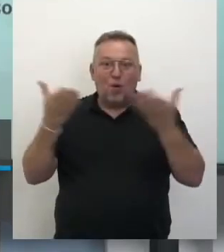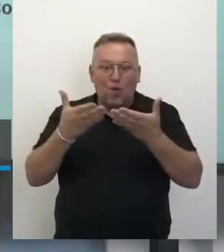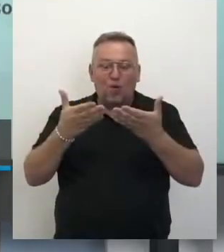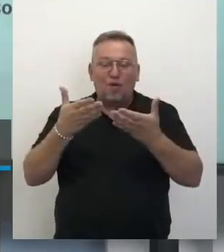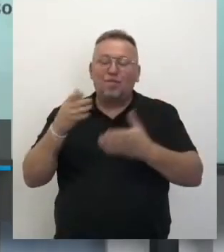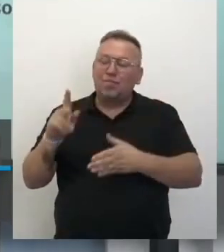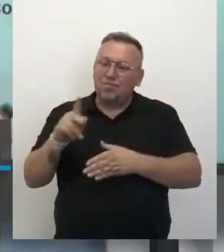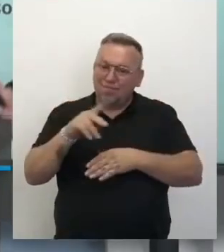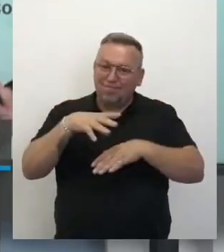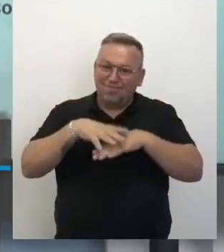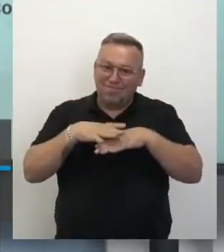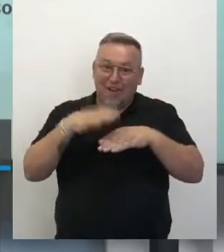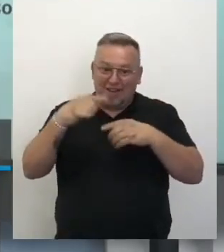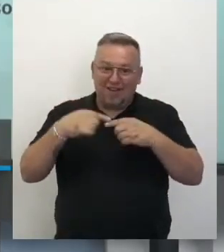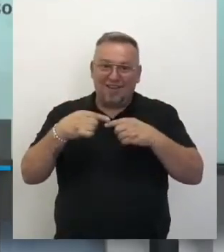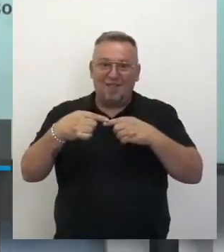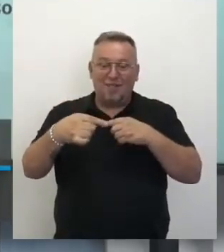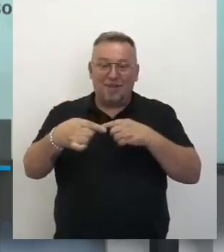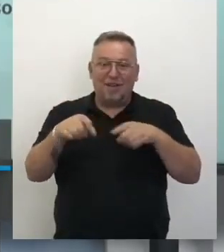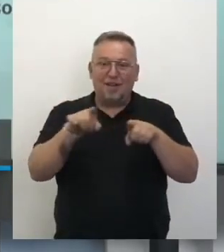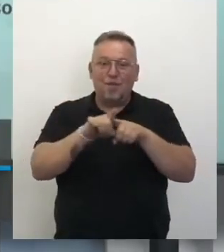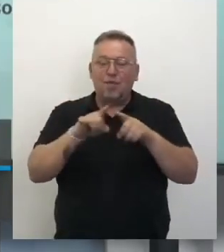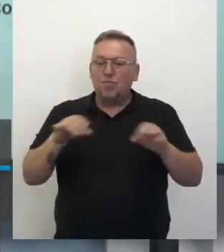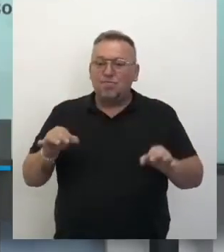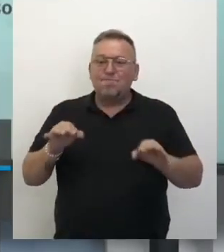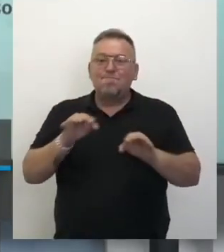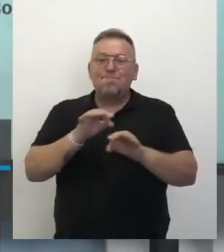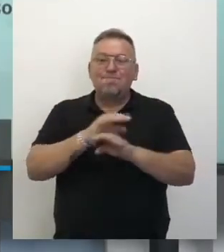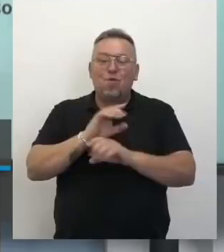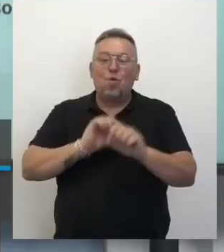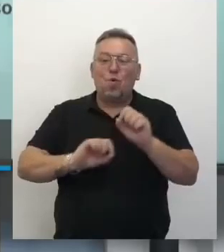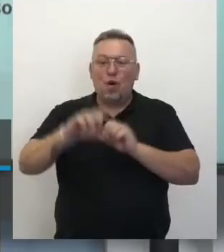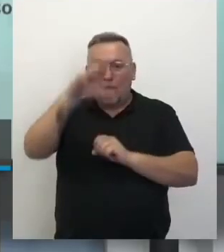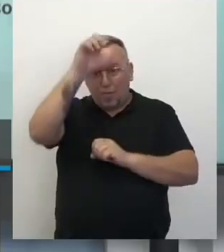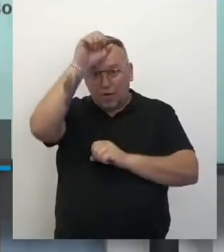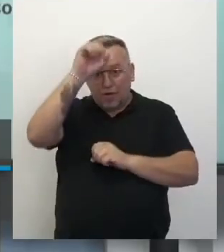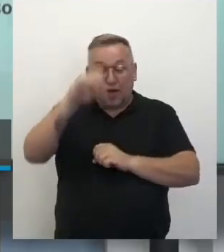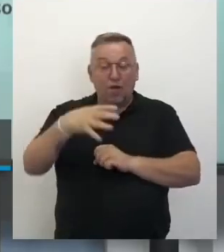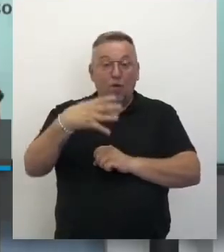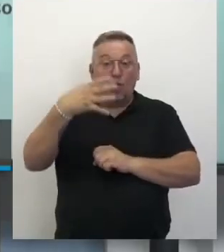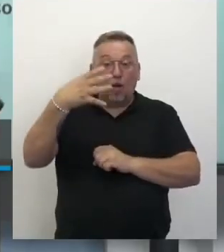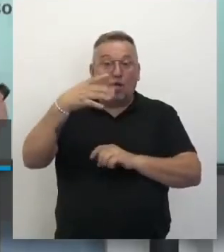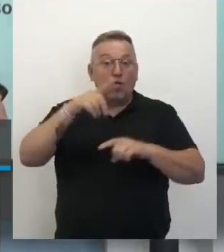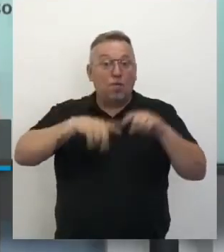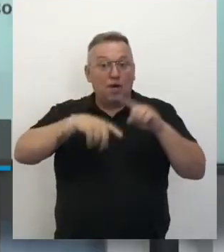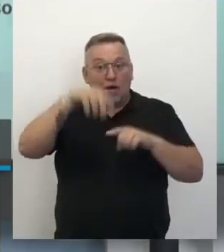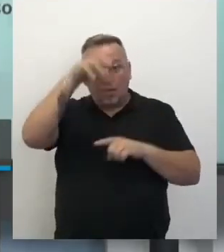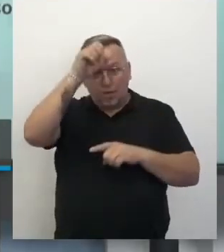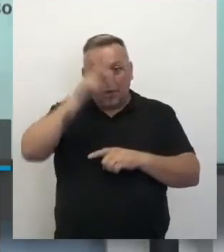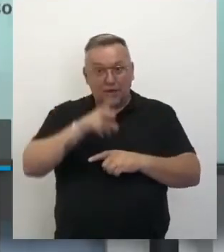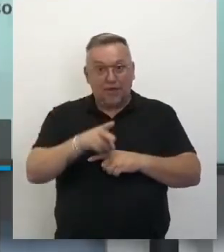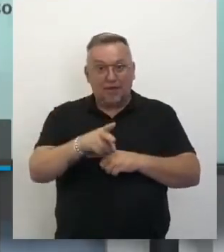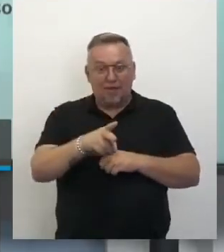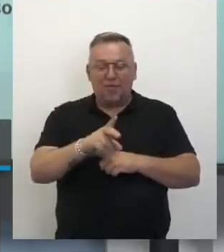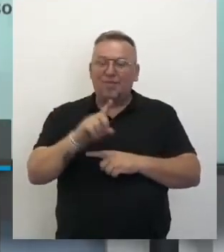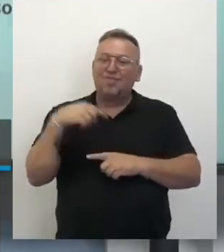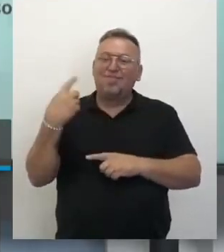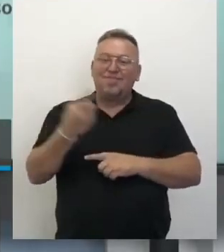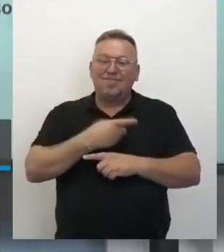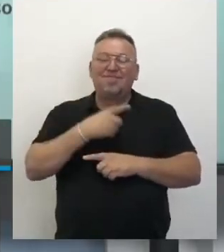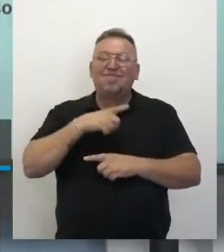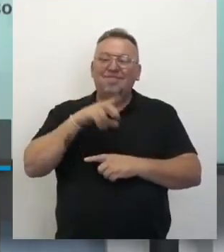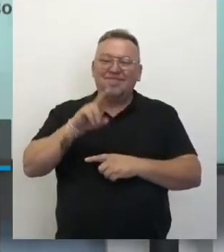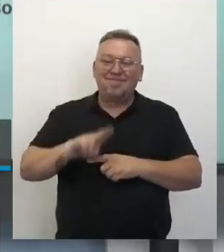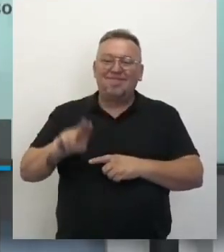nós vamos, essa semana, encerrar aí a situação de aprendizagem 4 do material do Aprender Sempre, que é o que nós